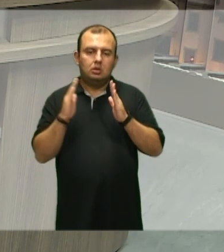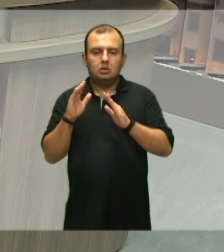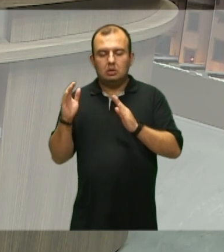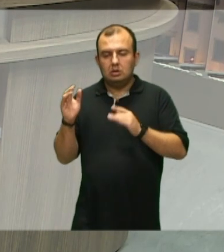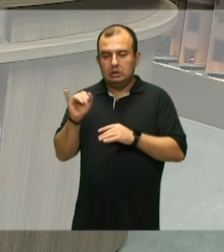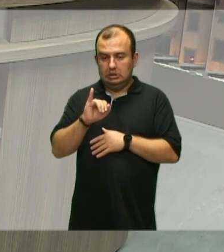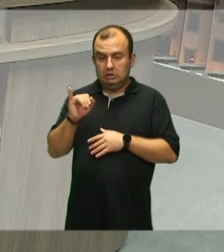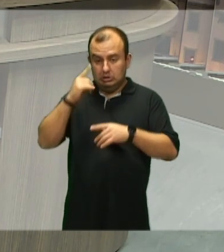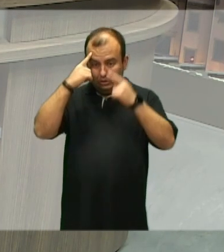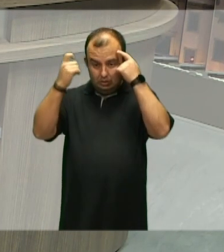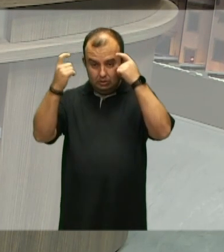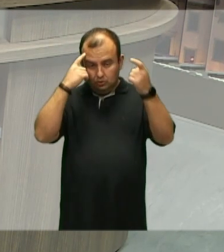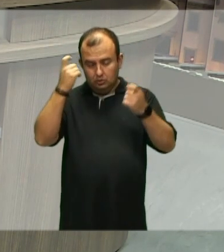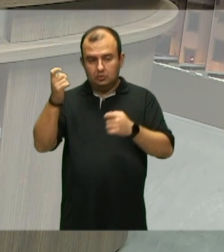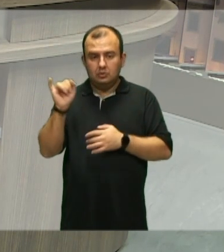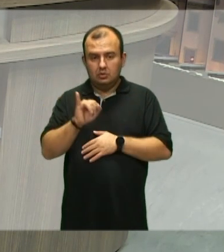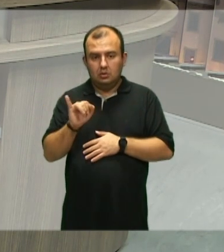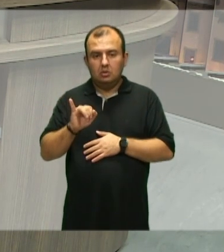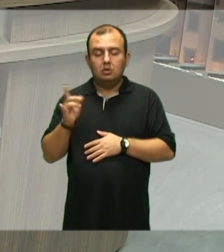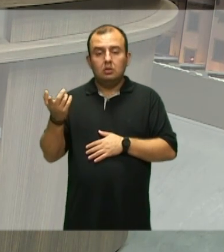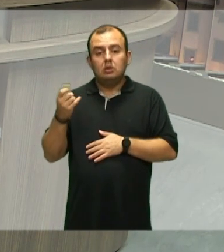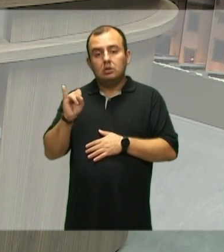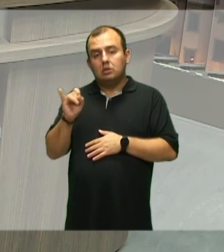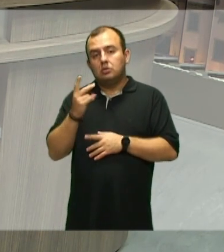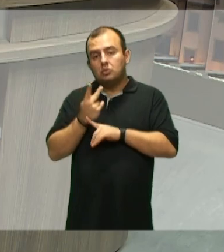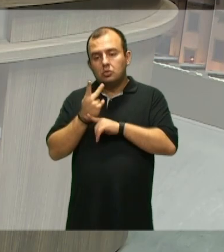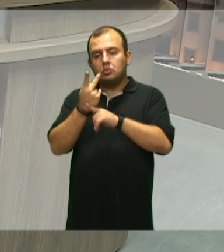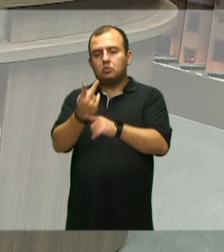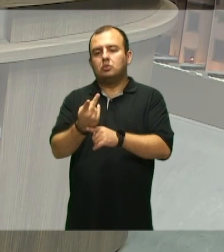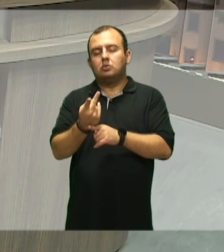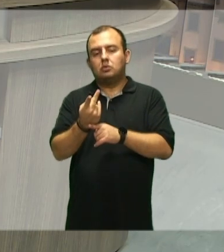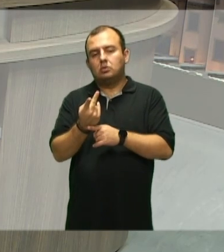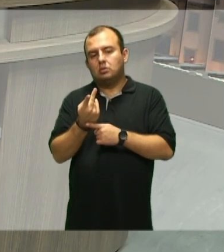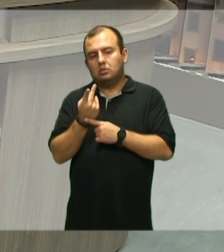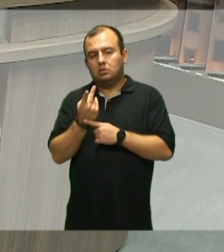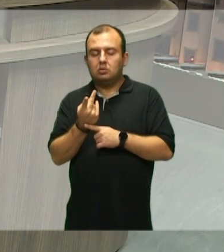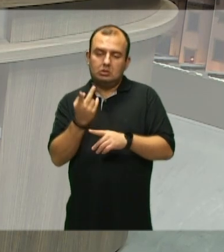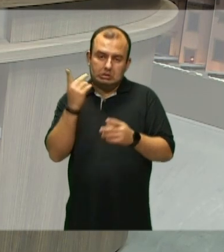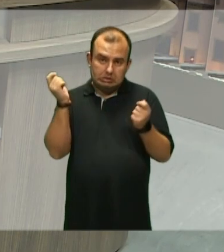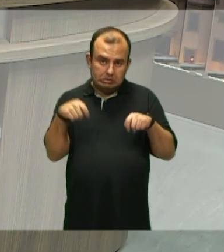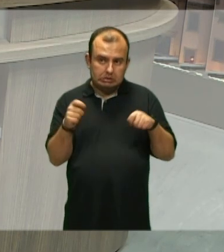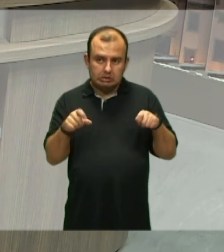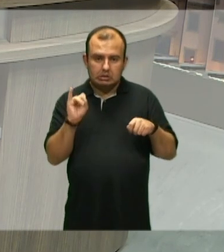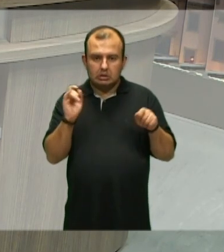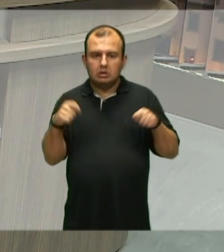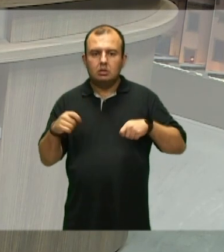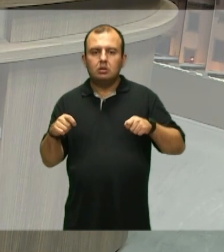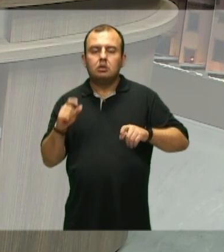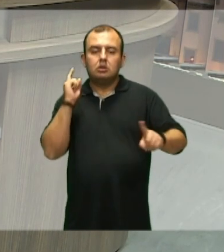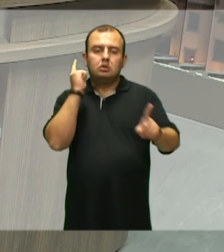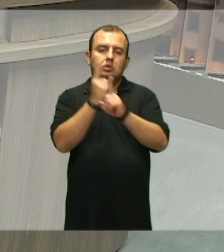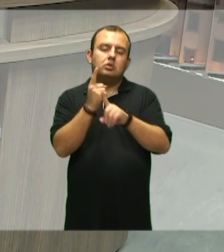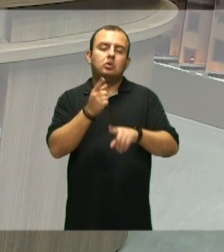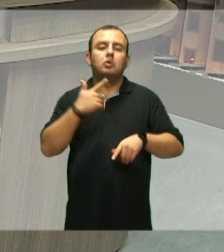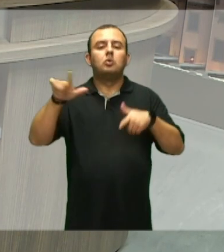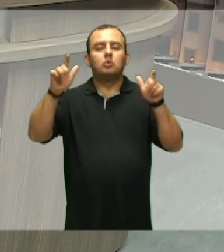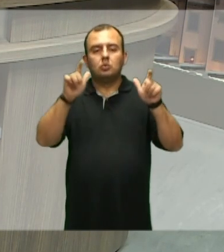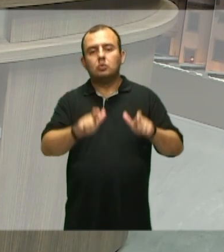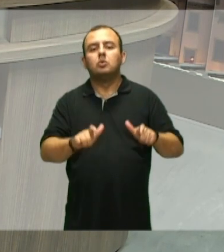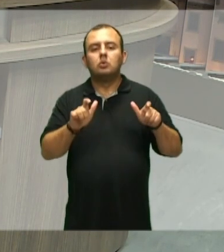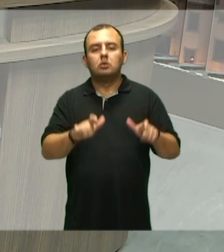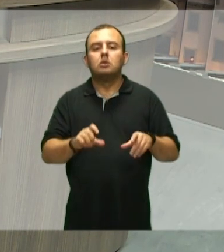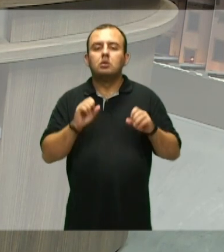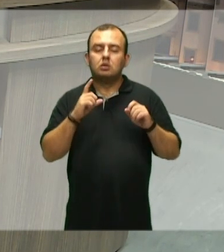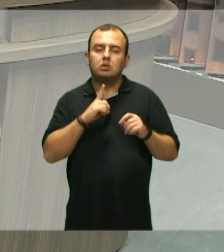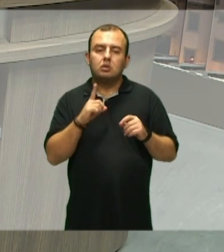Itajaí Criativa, se vocês procuram, pelo menos na medida do possível, encontrar outros espaços que